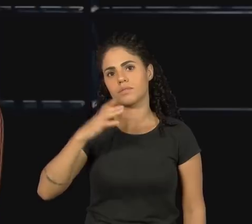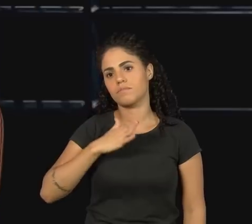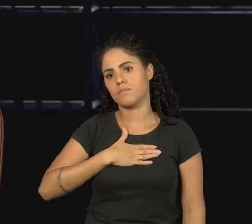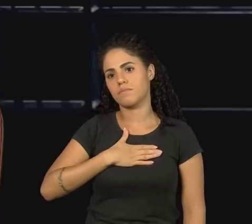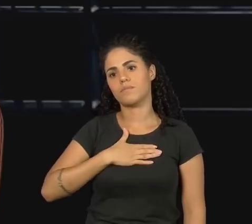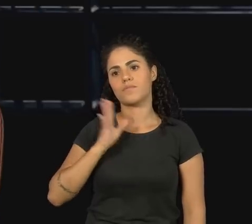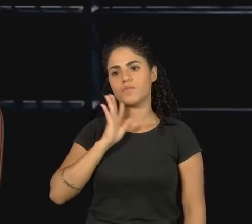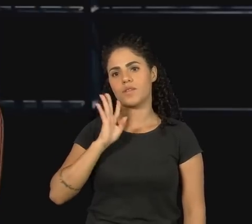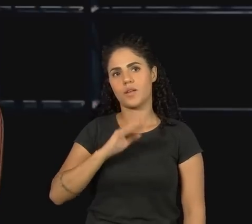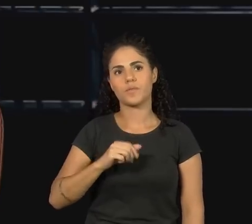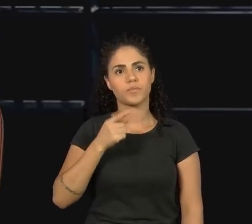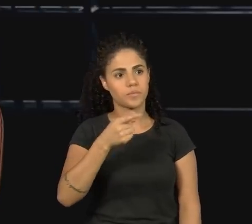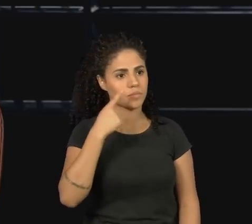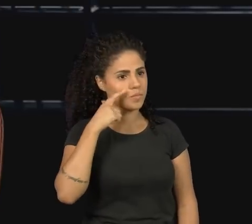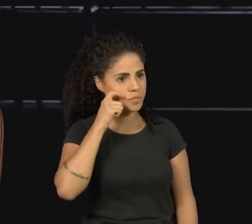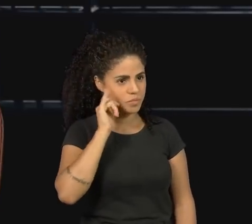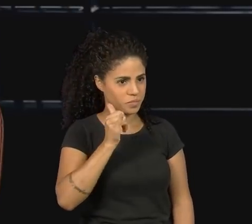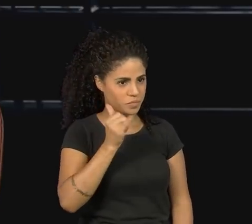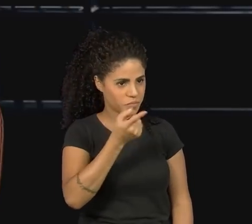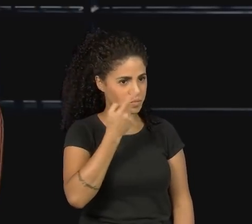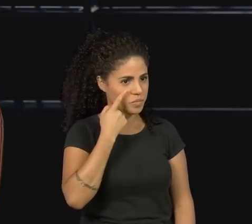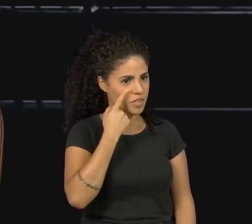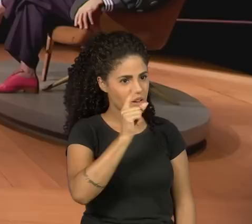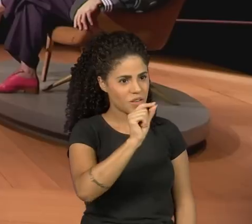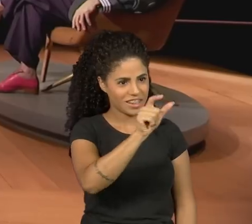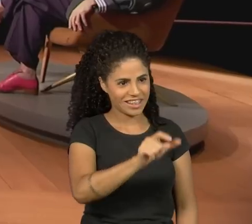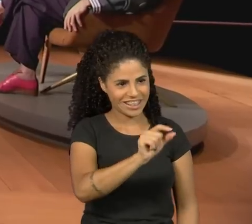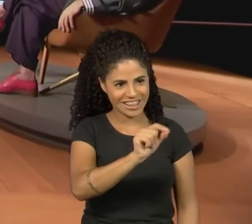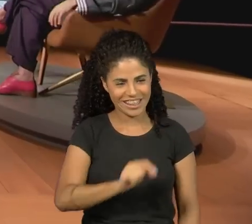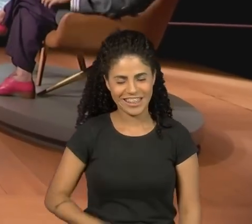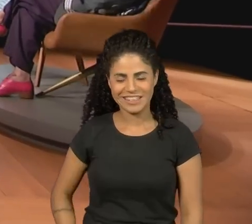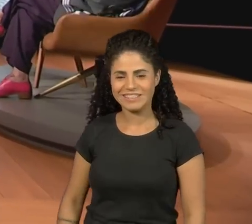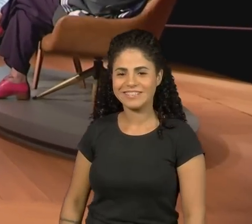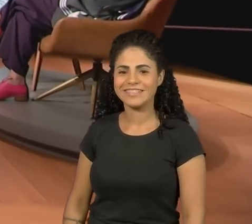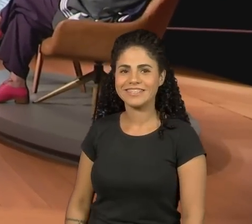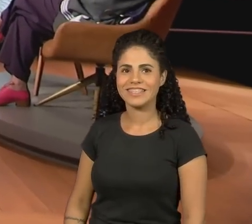assim. Vamos ver mais uma mensagem? Olha só de quem é.